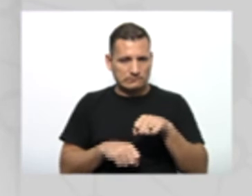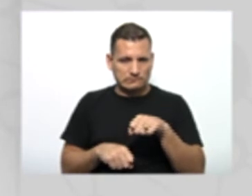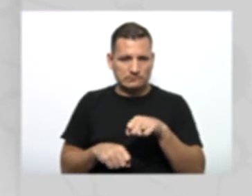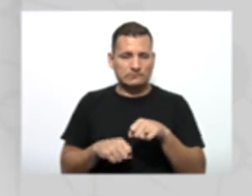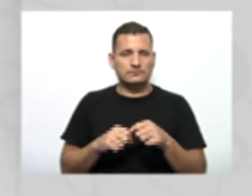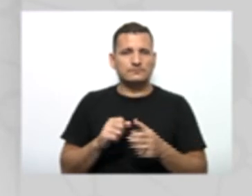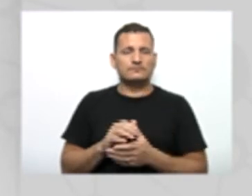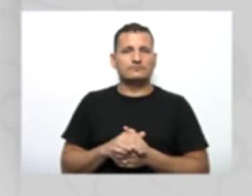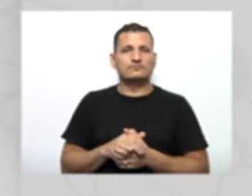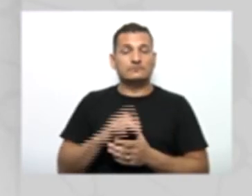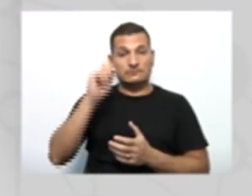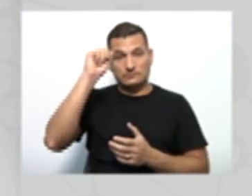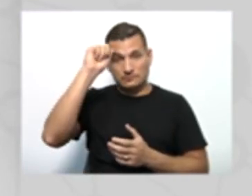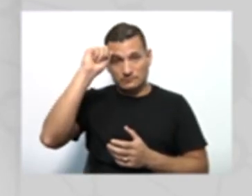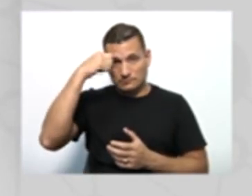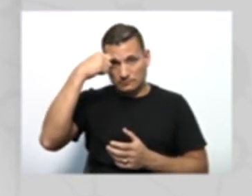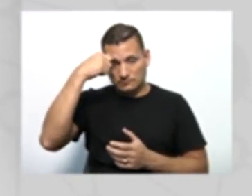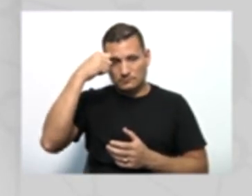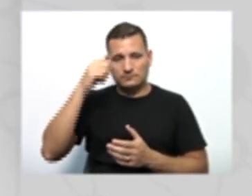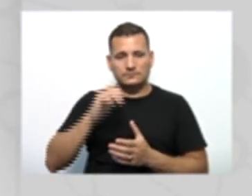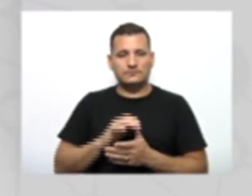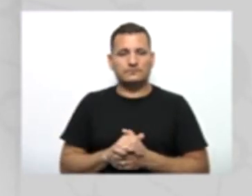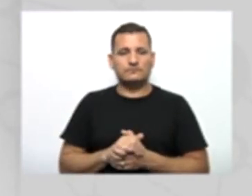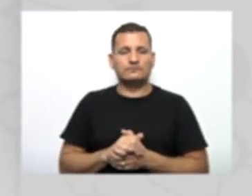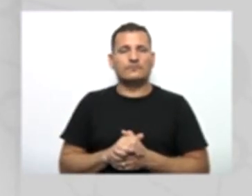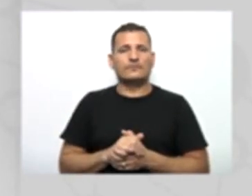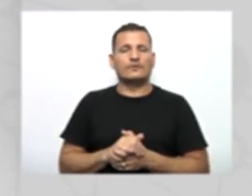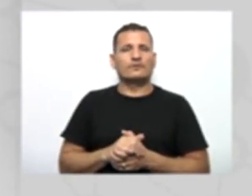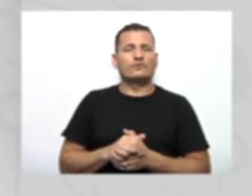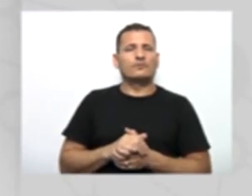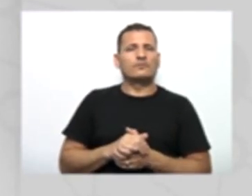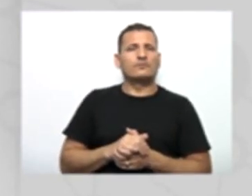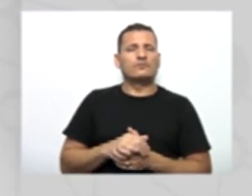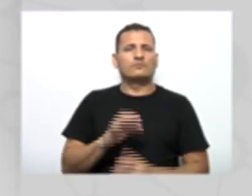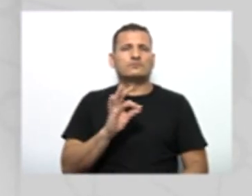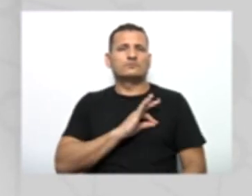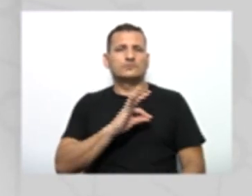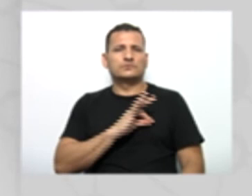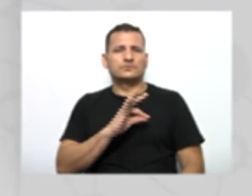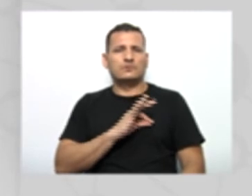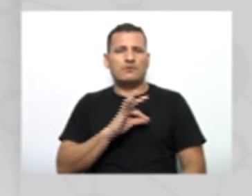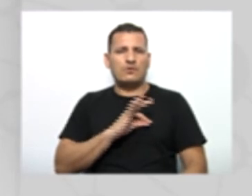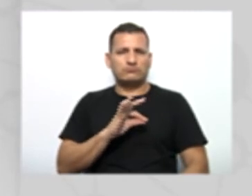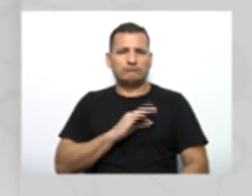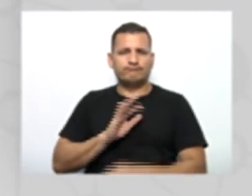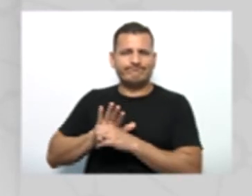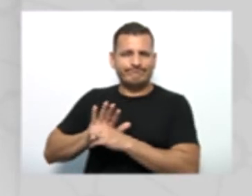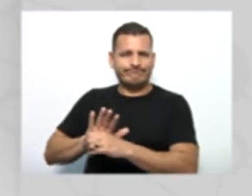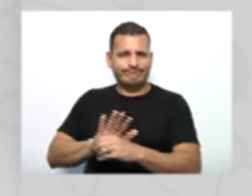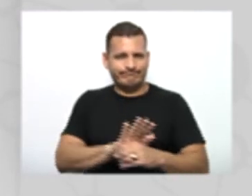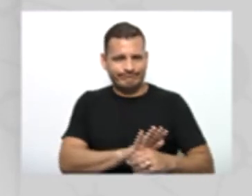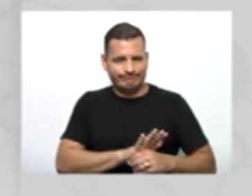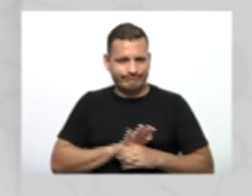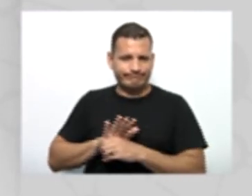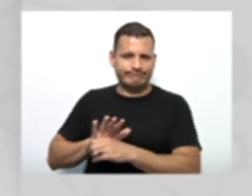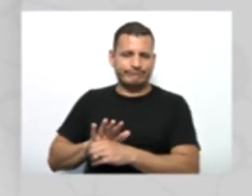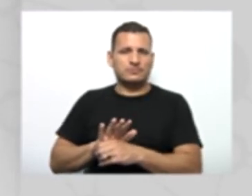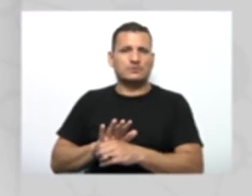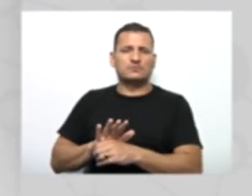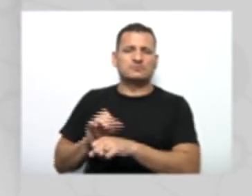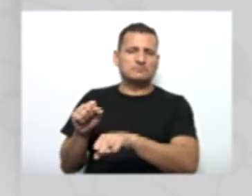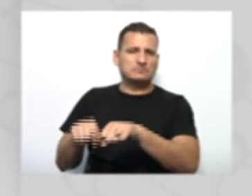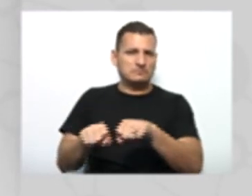desenvolvimento de um país melhor, de um país mais justo, de um país mais solidário, a participação da sociedade. Eu não estou falando da